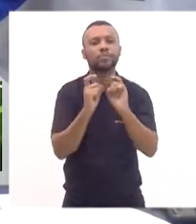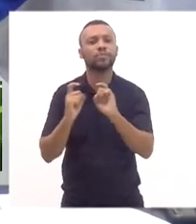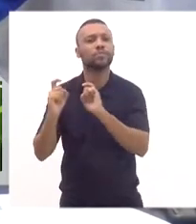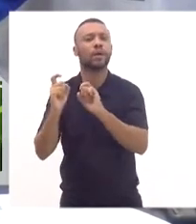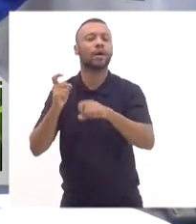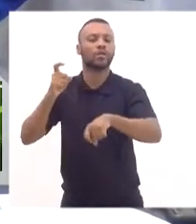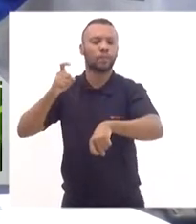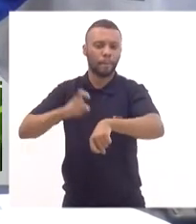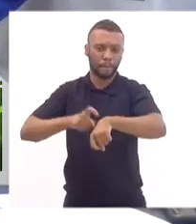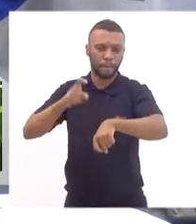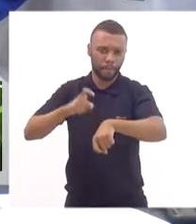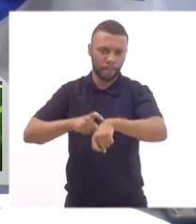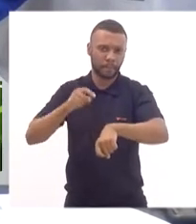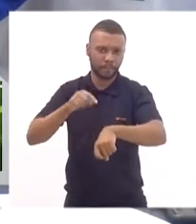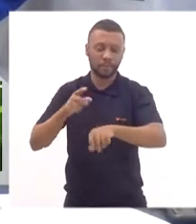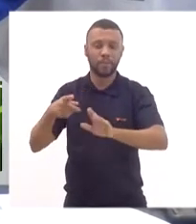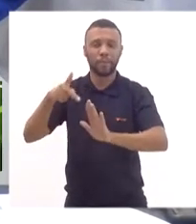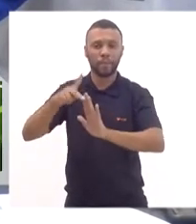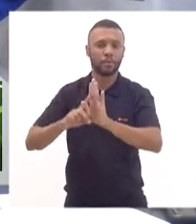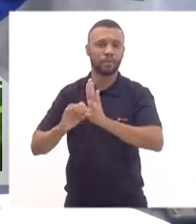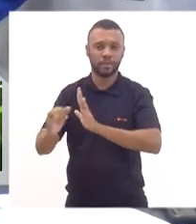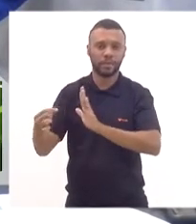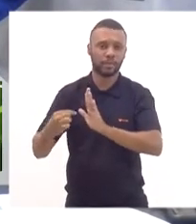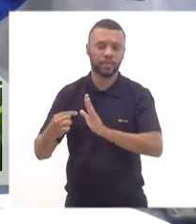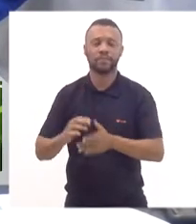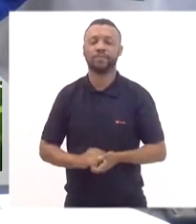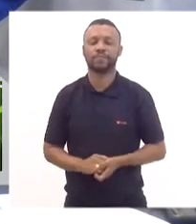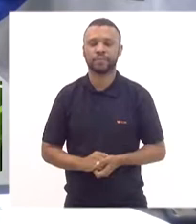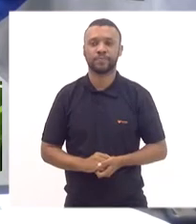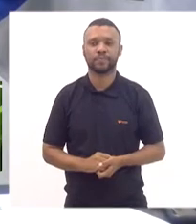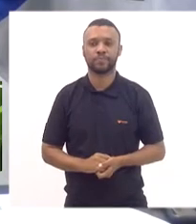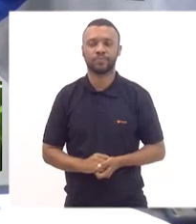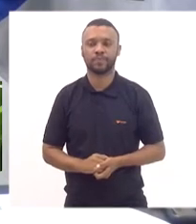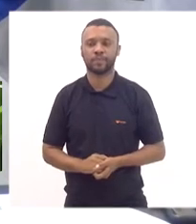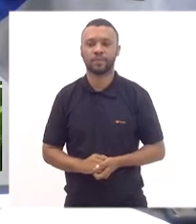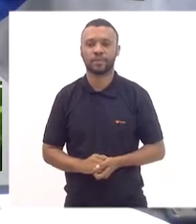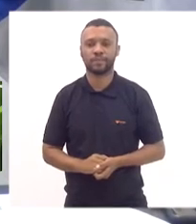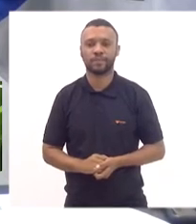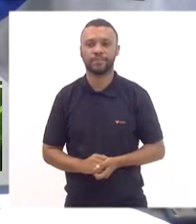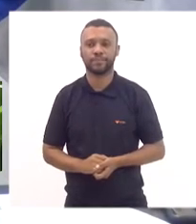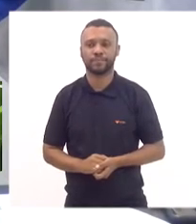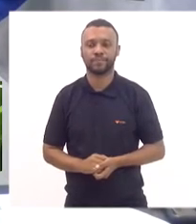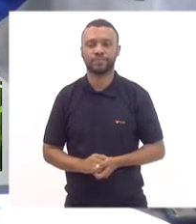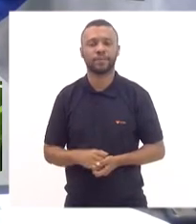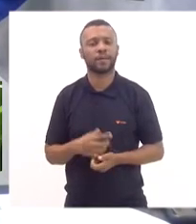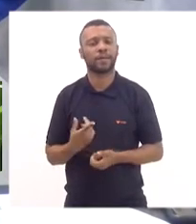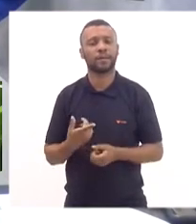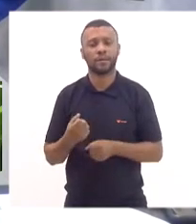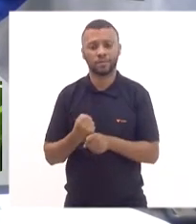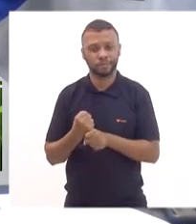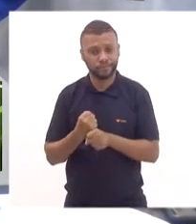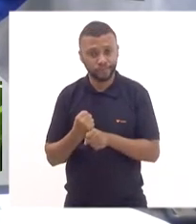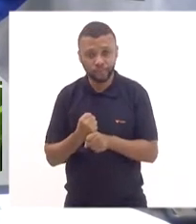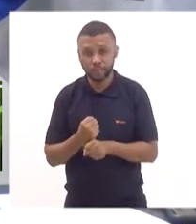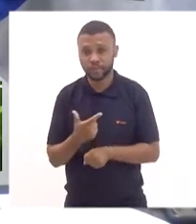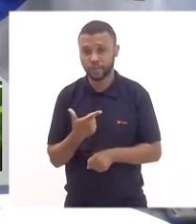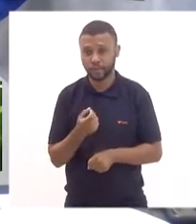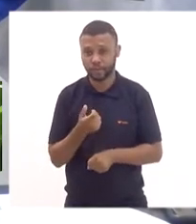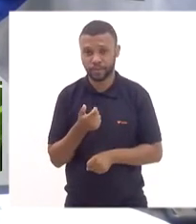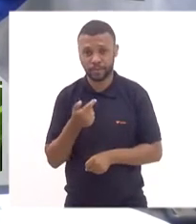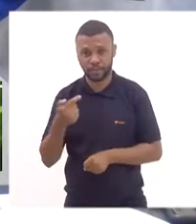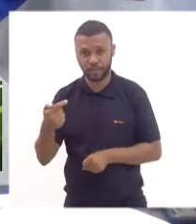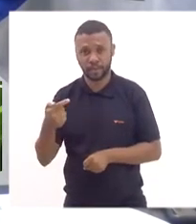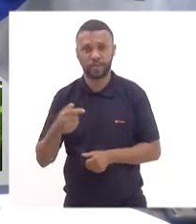presente projeto de lei. Em 2017,